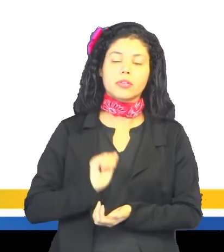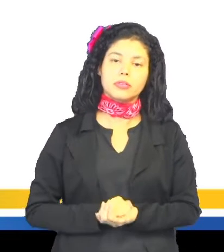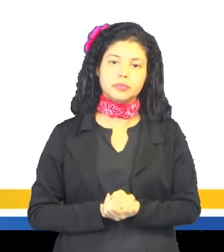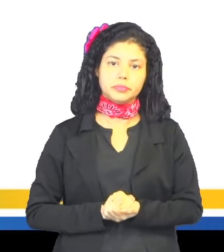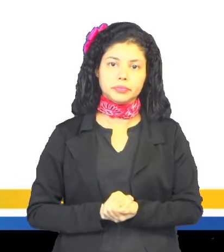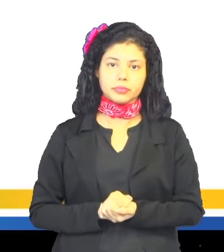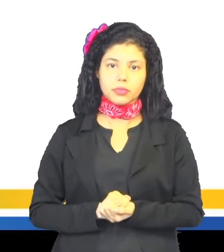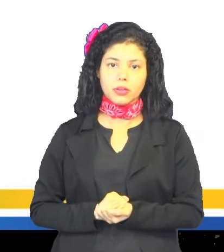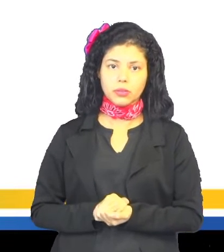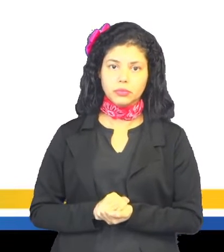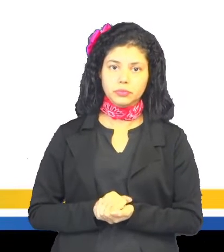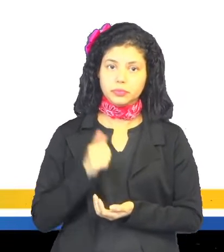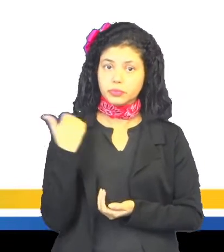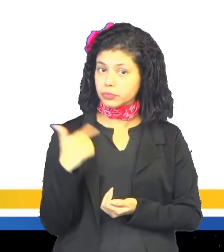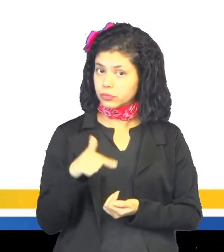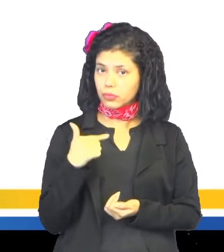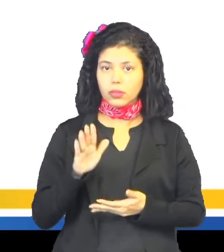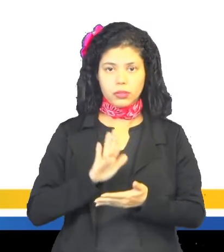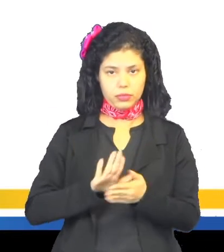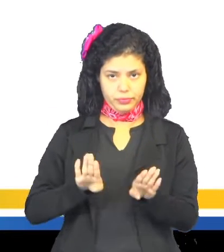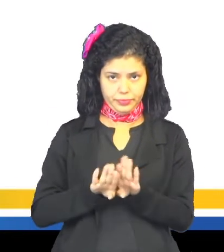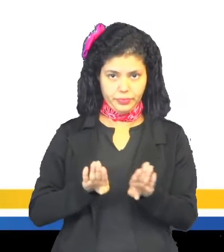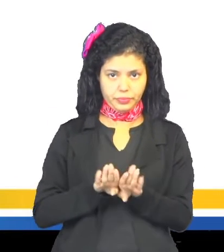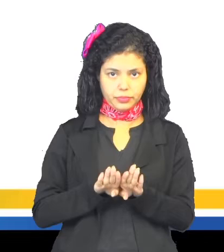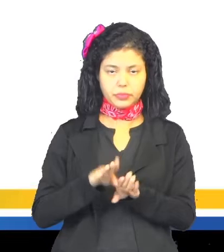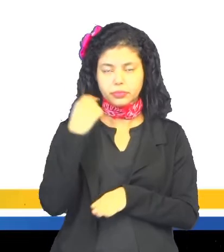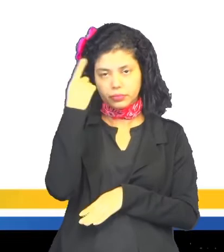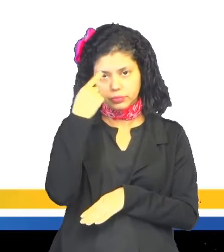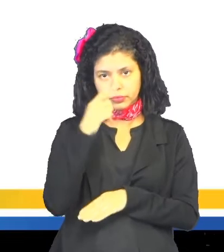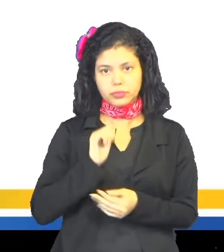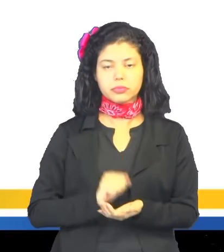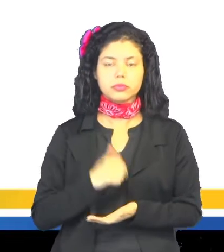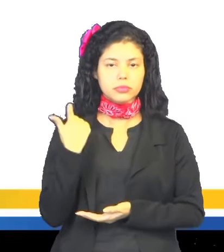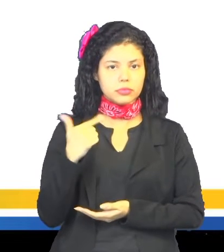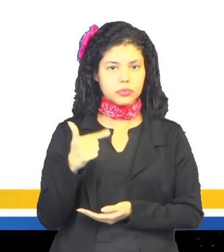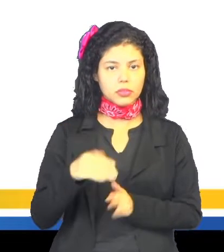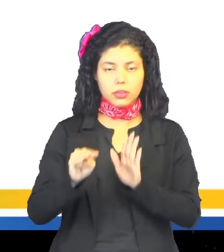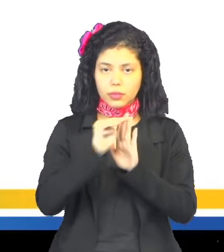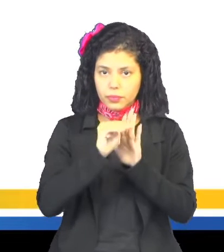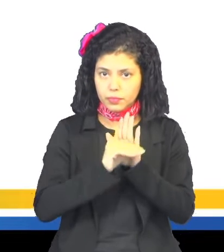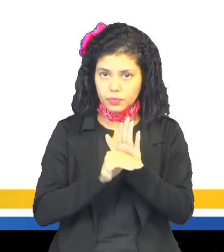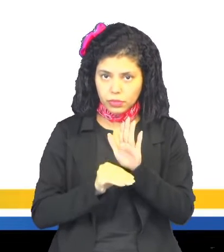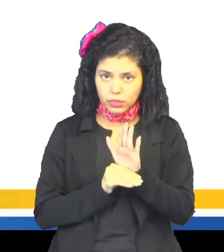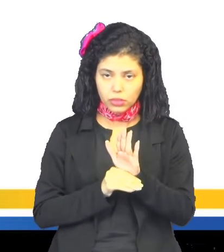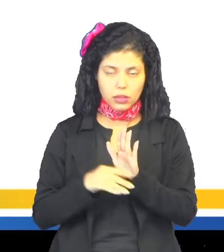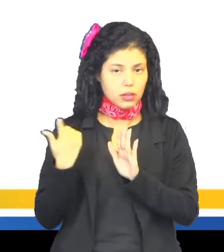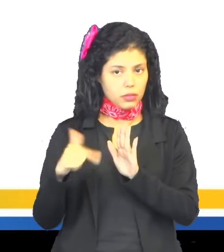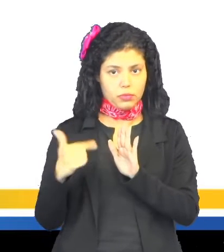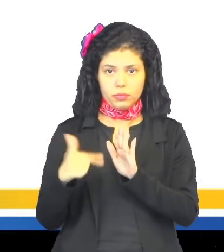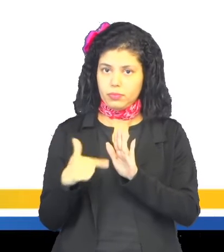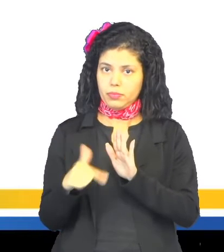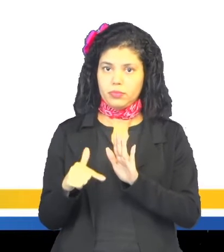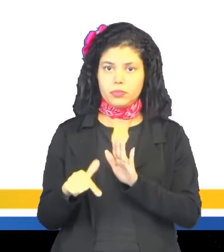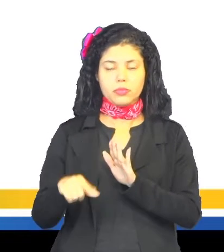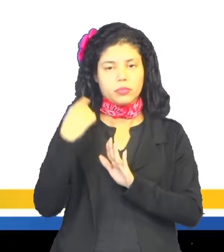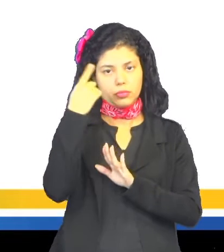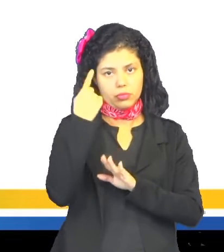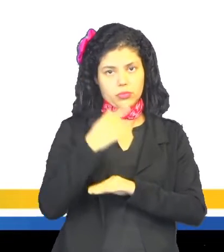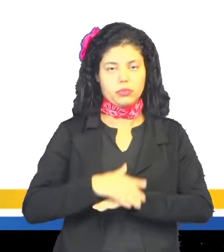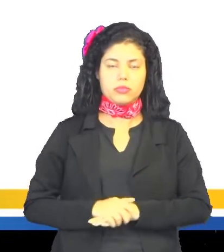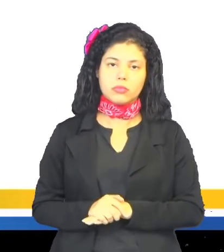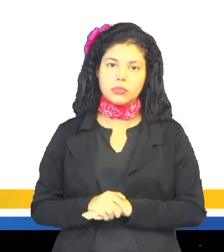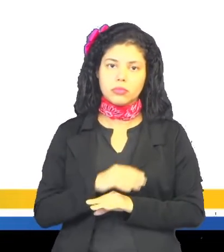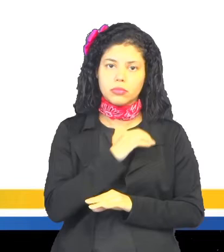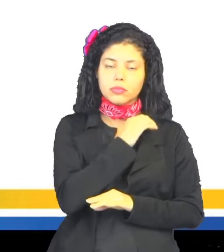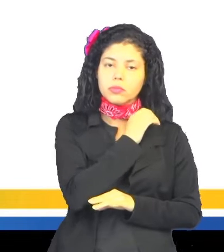coloca e sobre o ar também não existe na língua espanhola ou seja essas palavras esses dígrafo esses acentos aí ele não